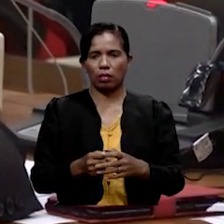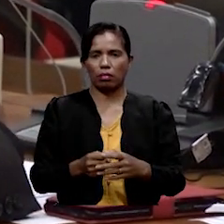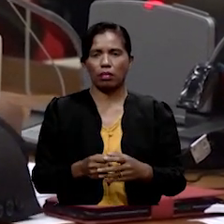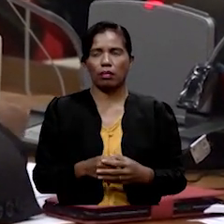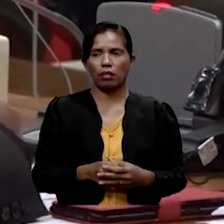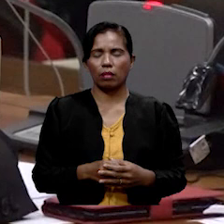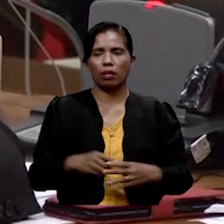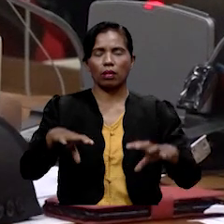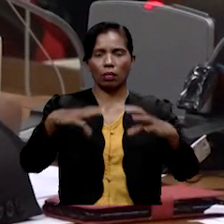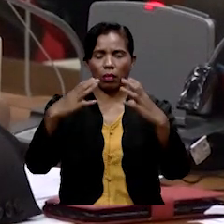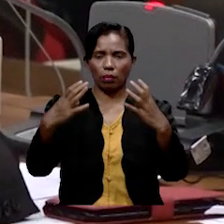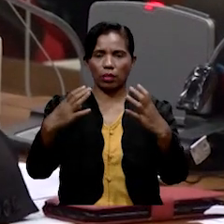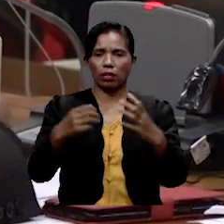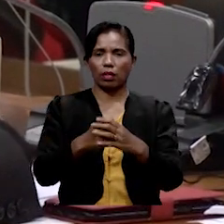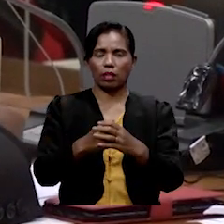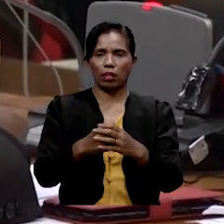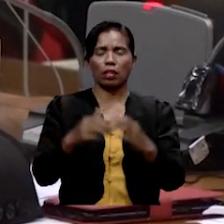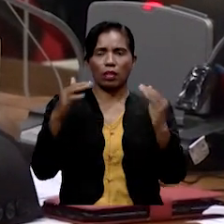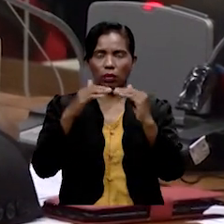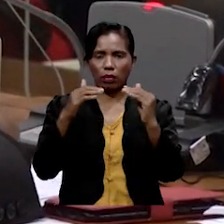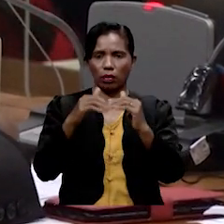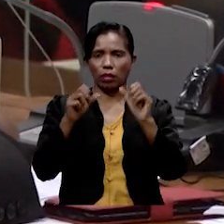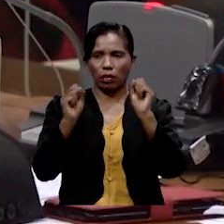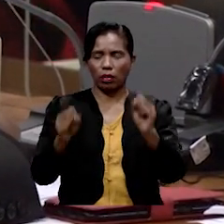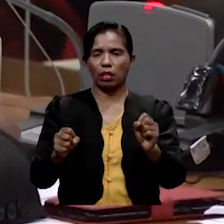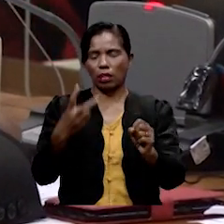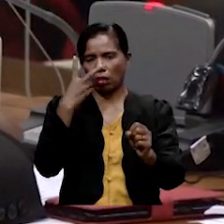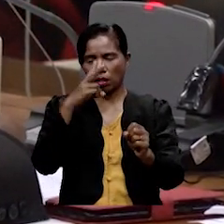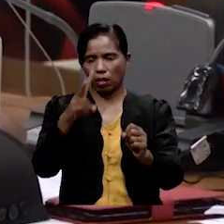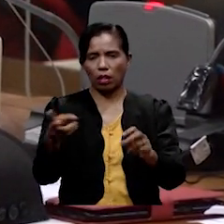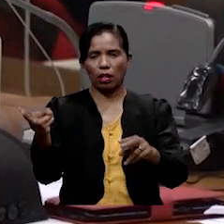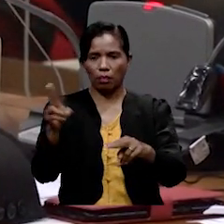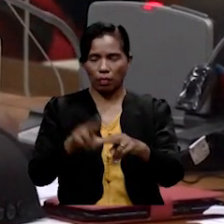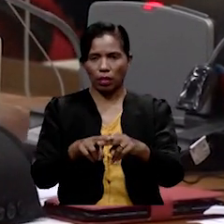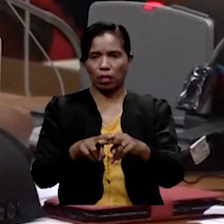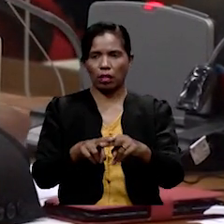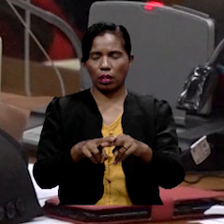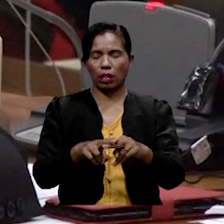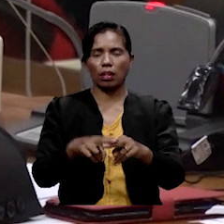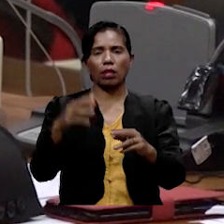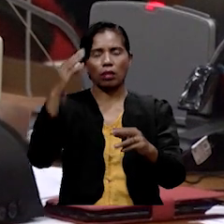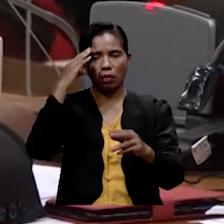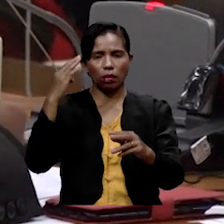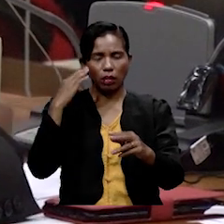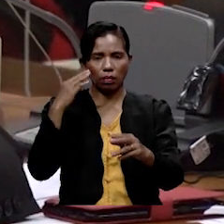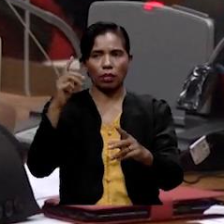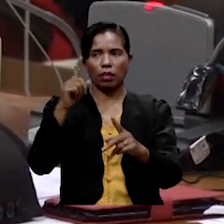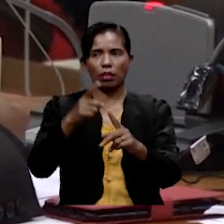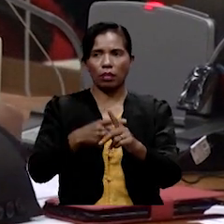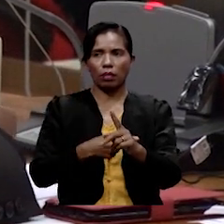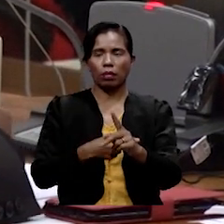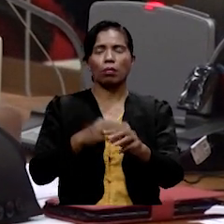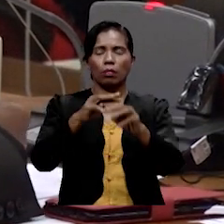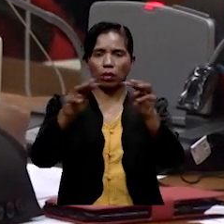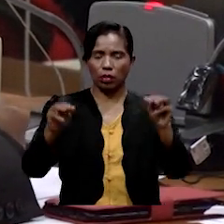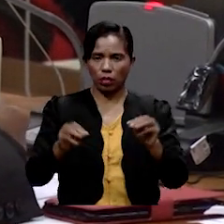moso comissão encontro ka ta ten halo extensão cursos coreania ne bele to a nível municipio